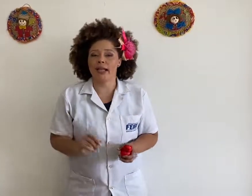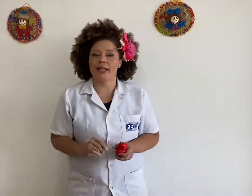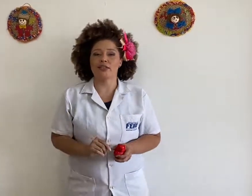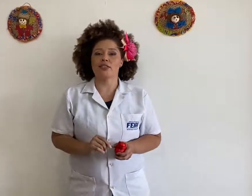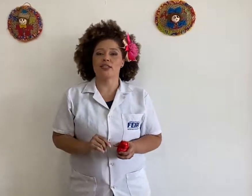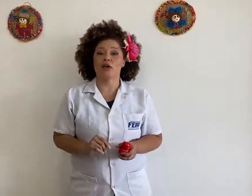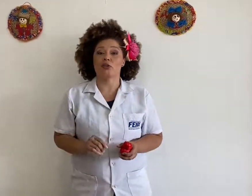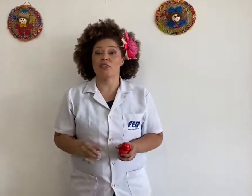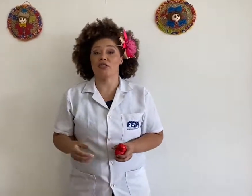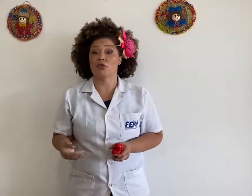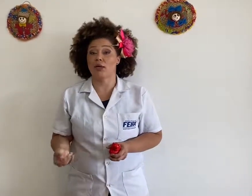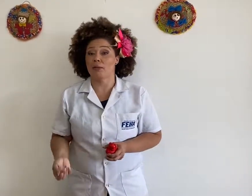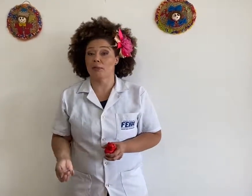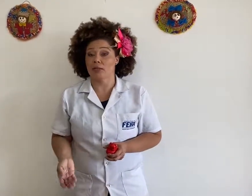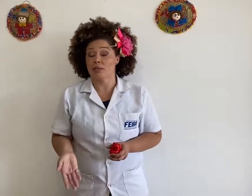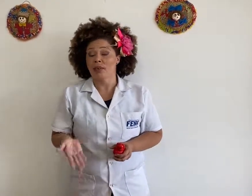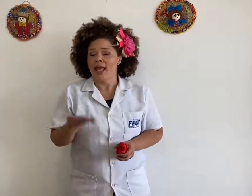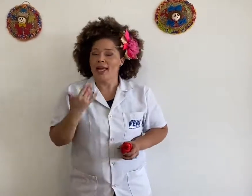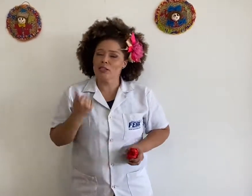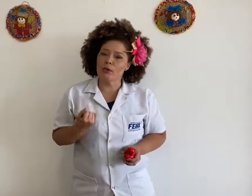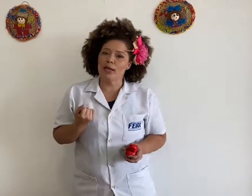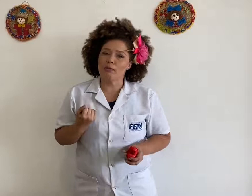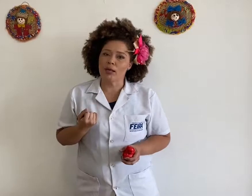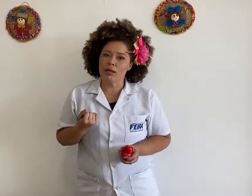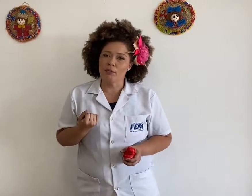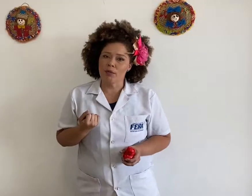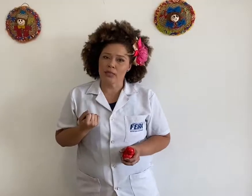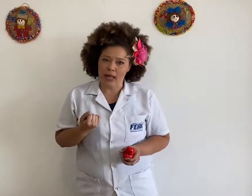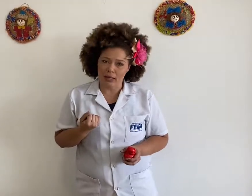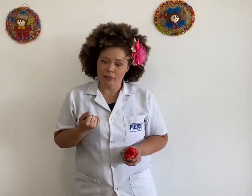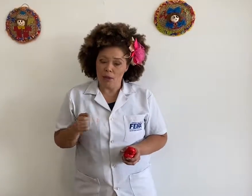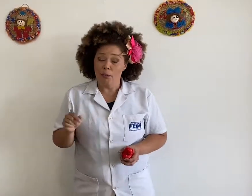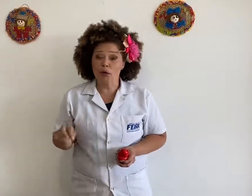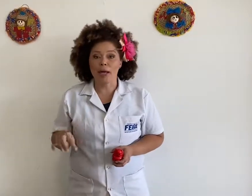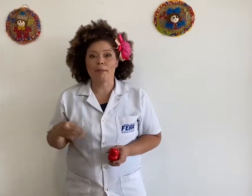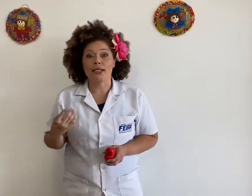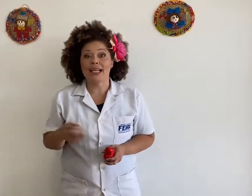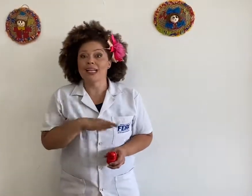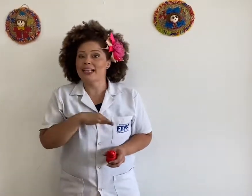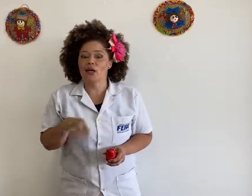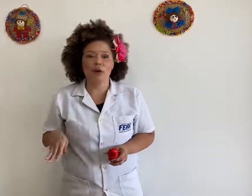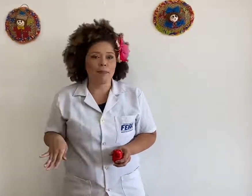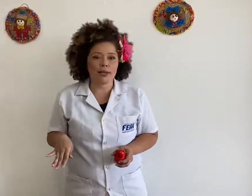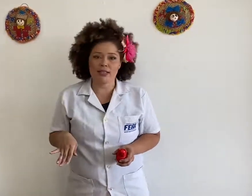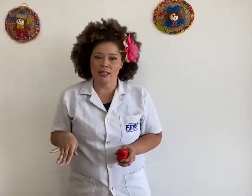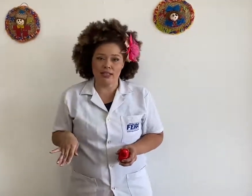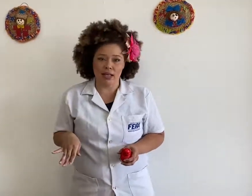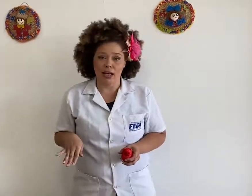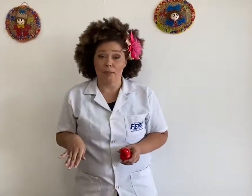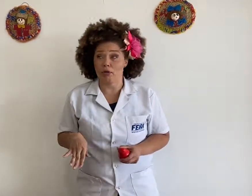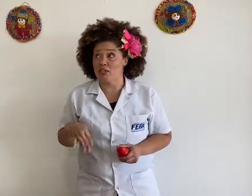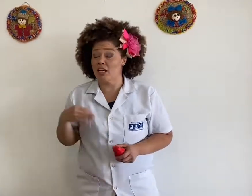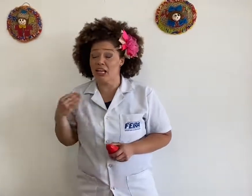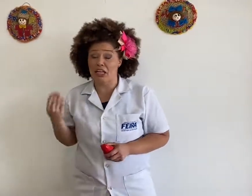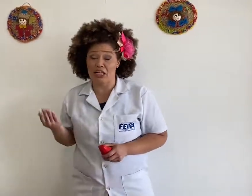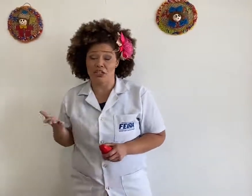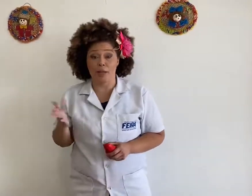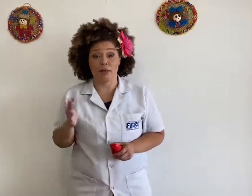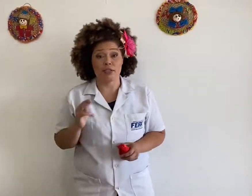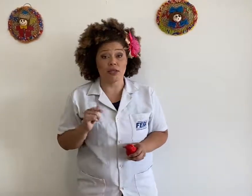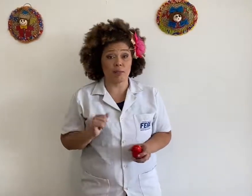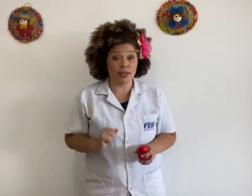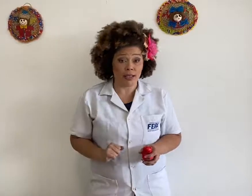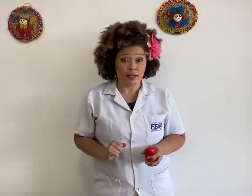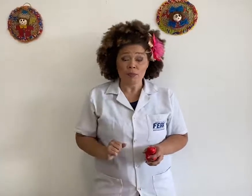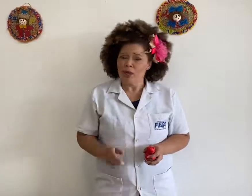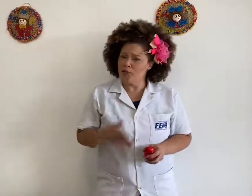uma pitada de sal, eu tenho que fazer o que depois? Experimentar. Porque a pitada, ela não é precisa. Ela pode ser grande, ela